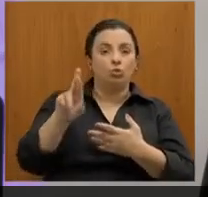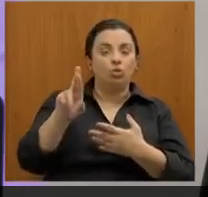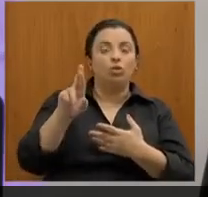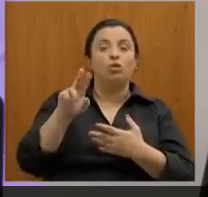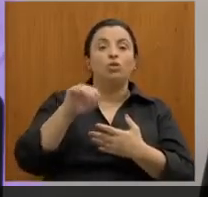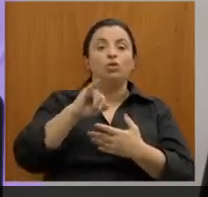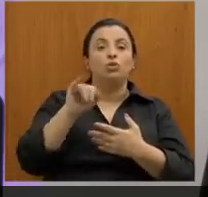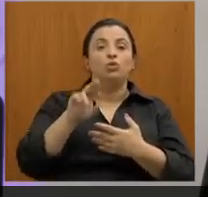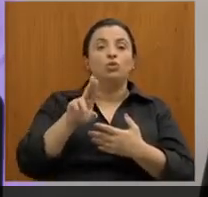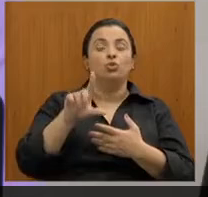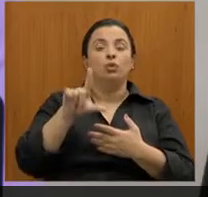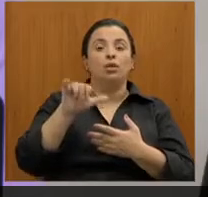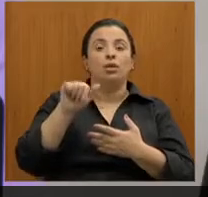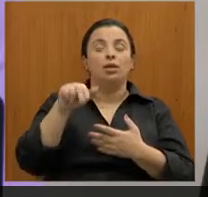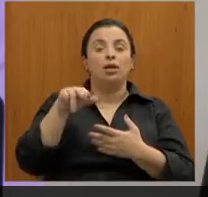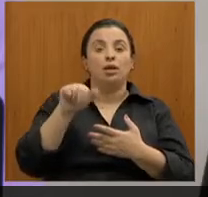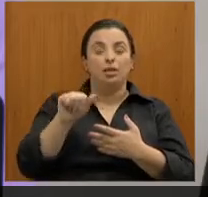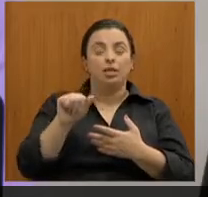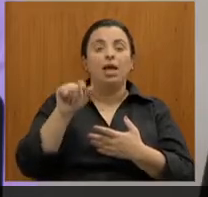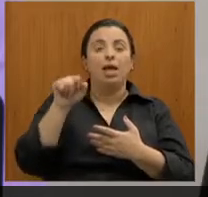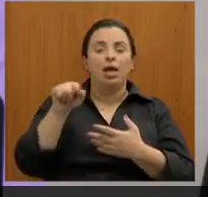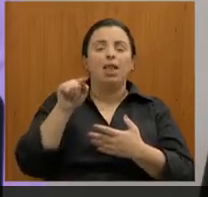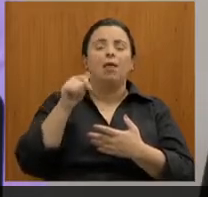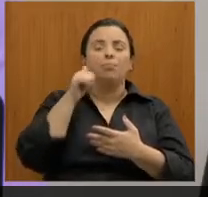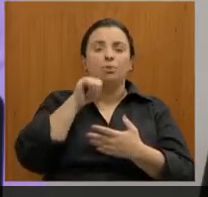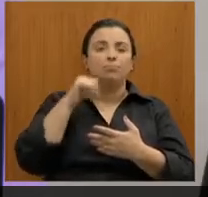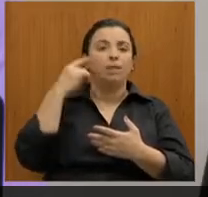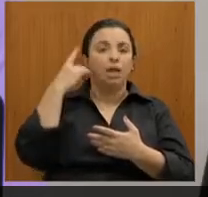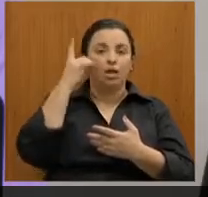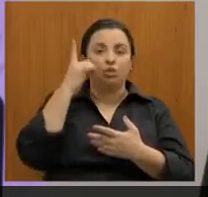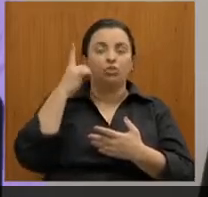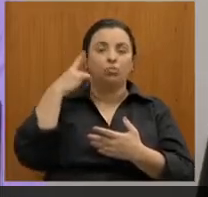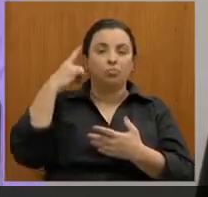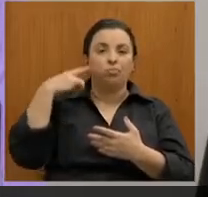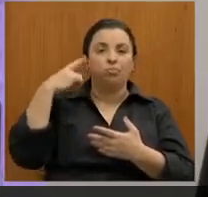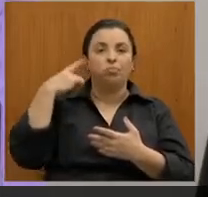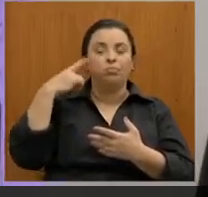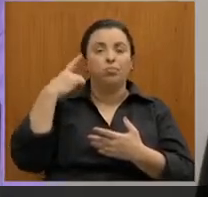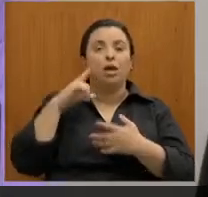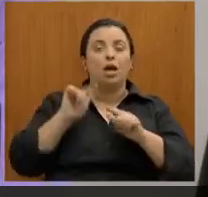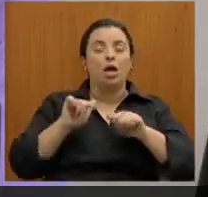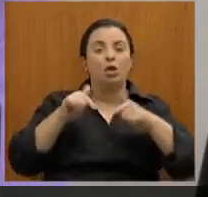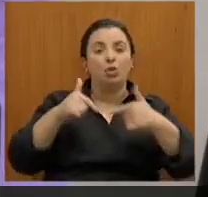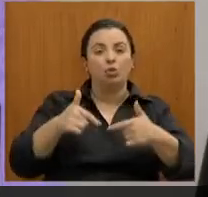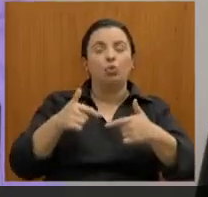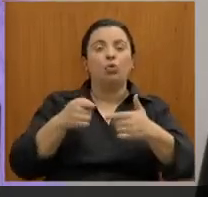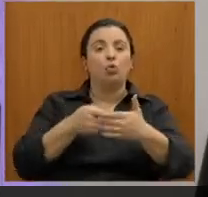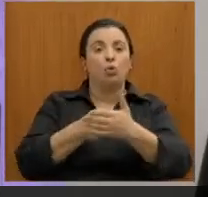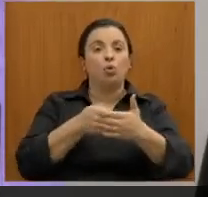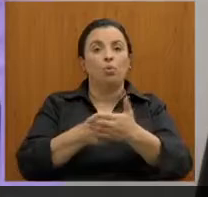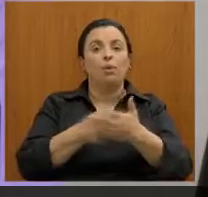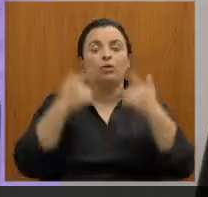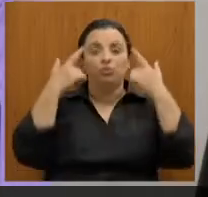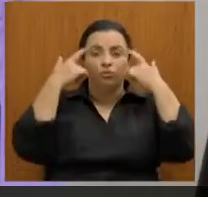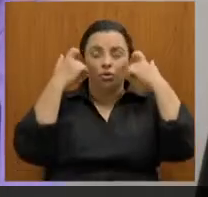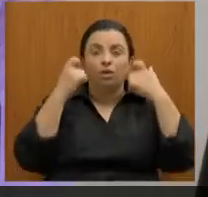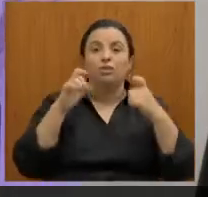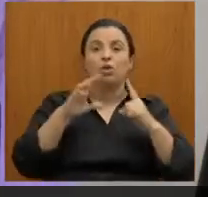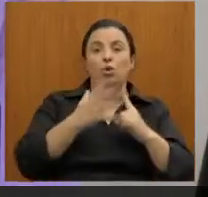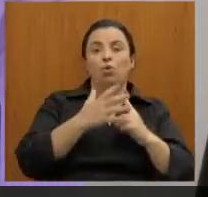Juliana normande que é advogada atuante no Combate à violência contra as mulheres bom